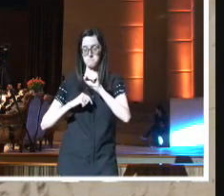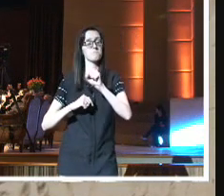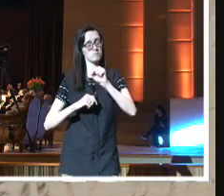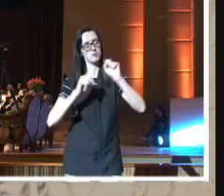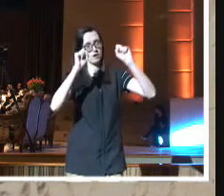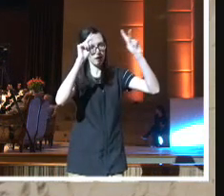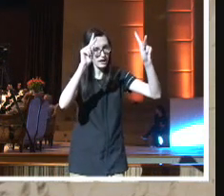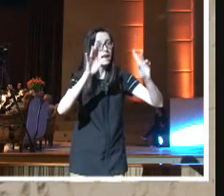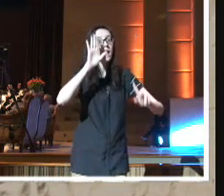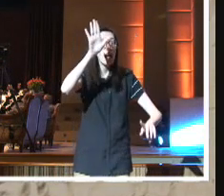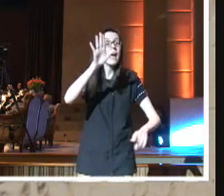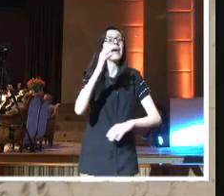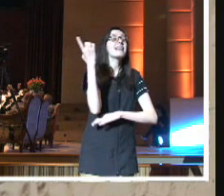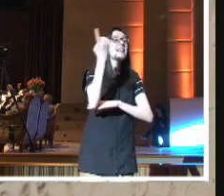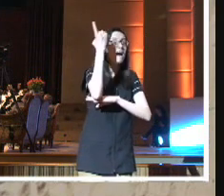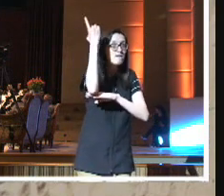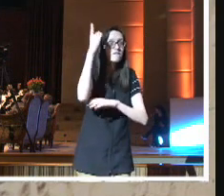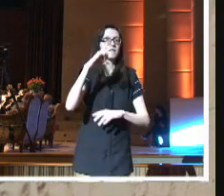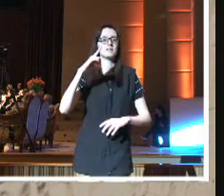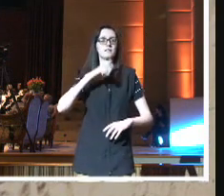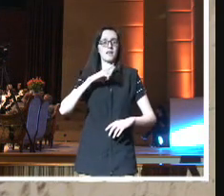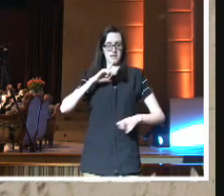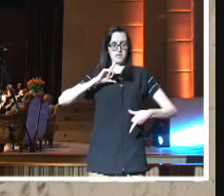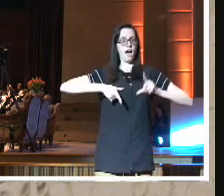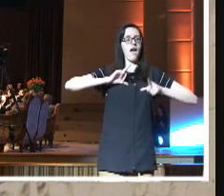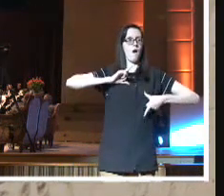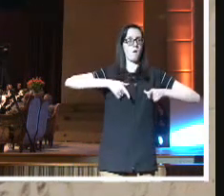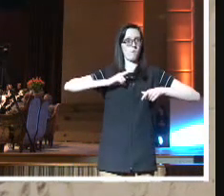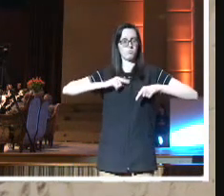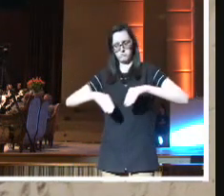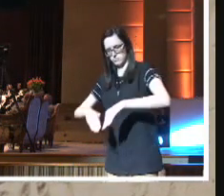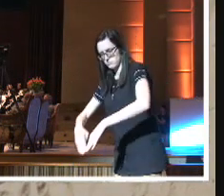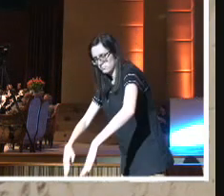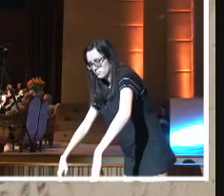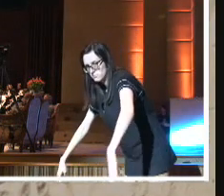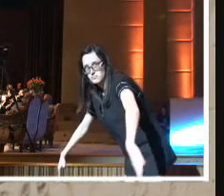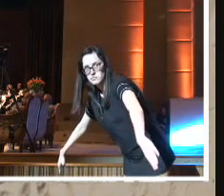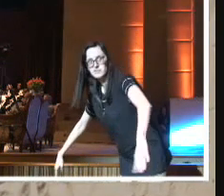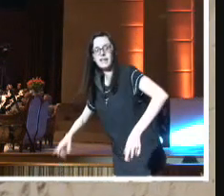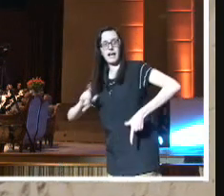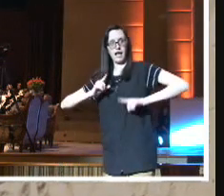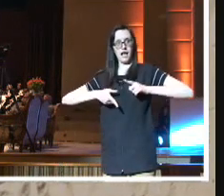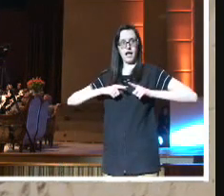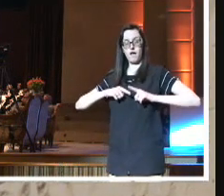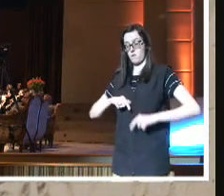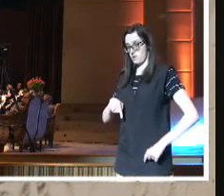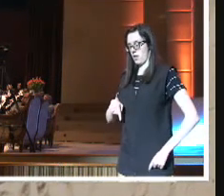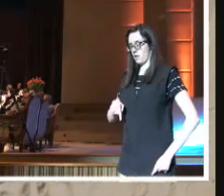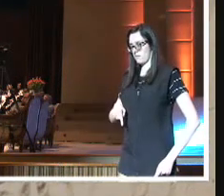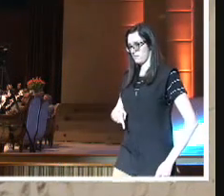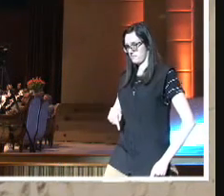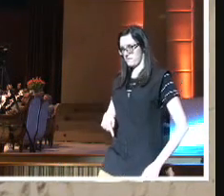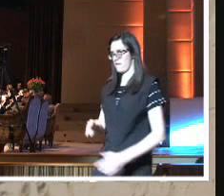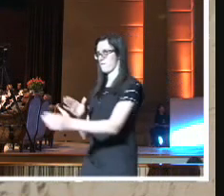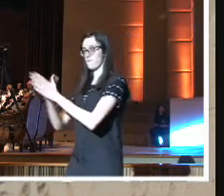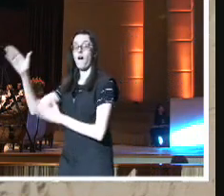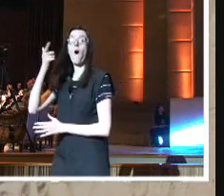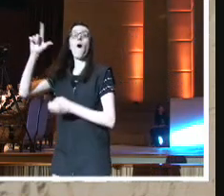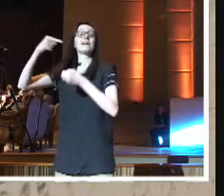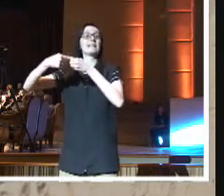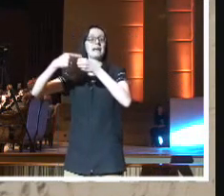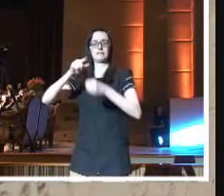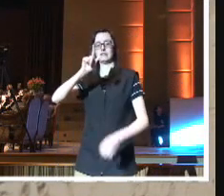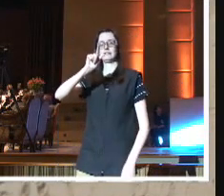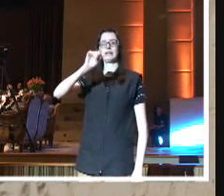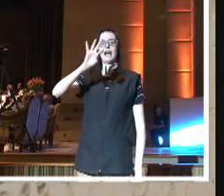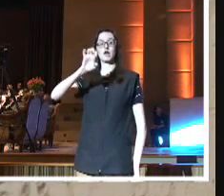para fora da fronteira de Israel, e ele vai se refugiar na cidade de Gate, que é o